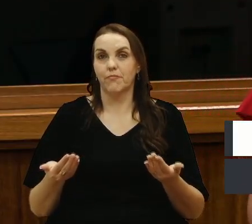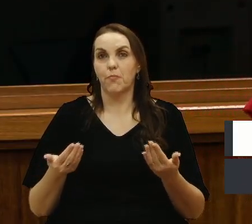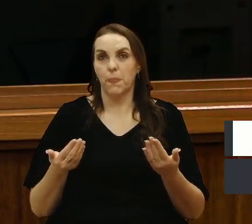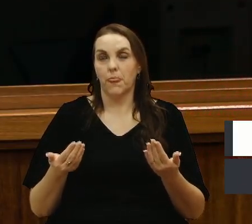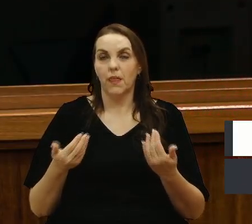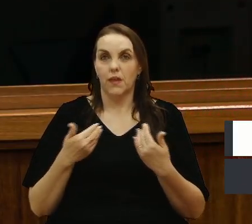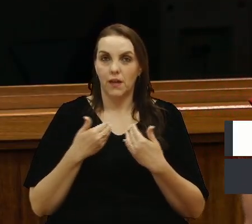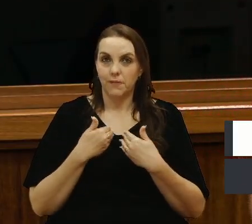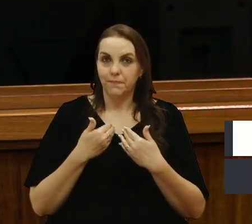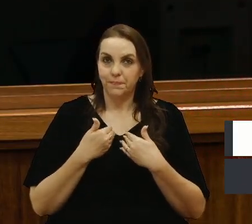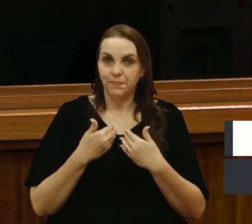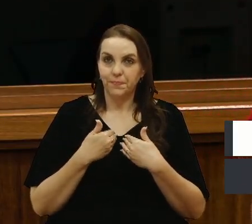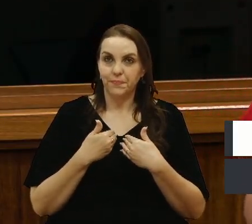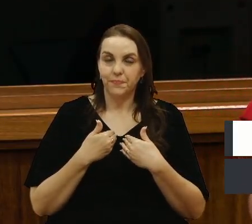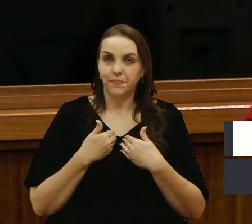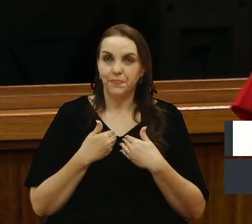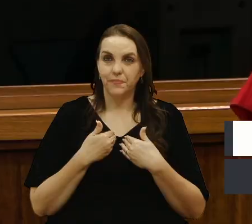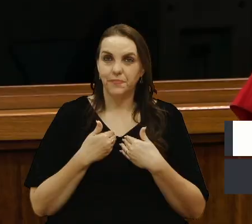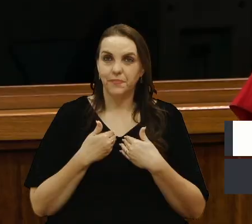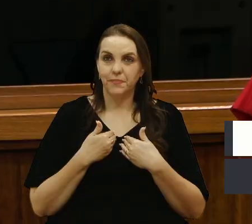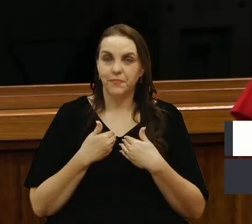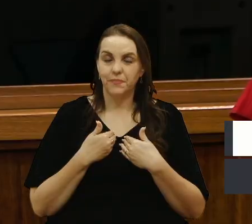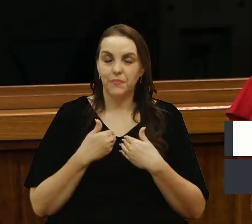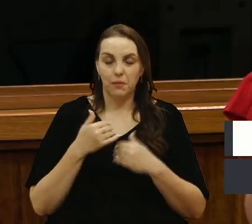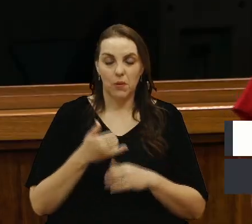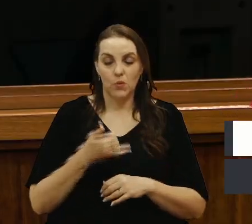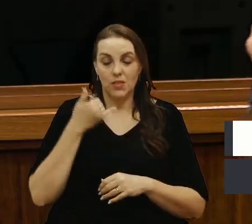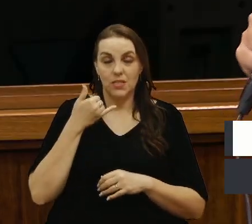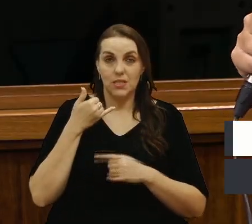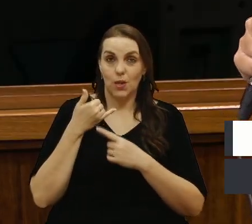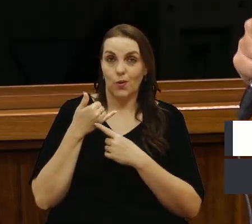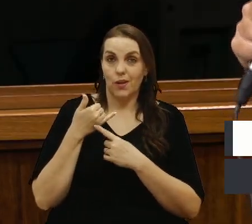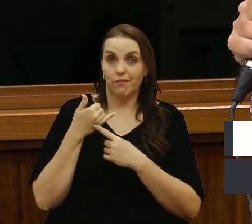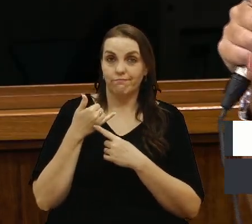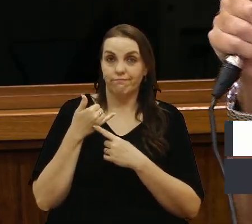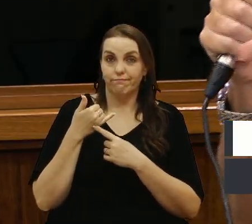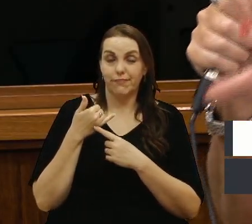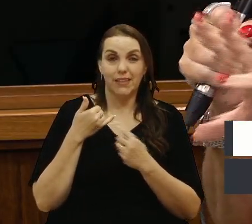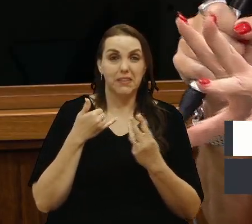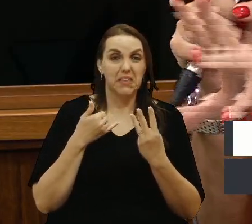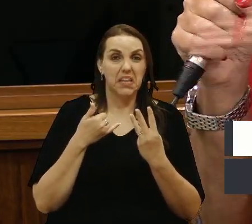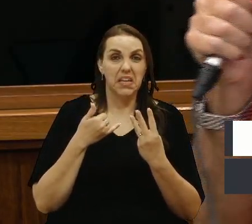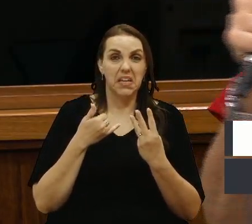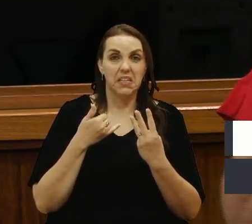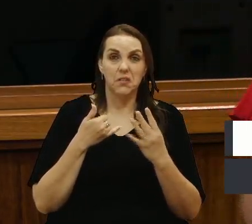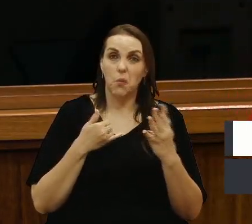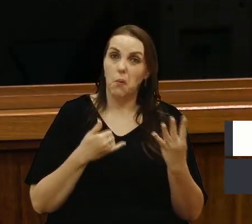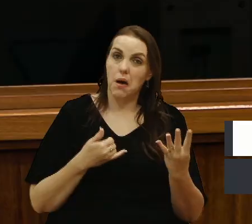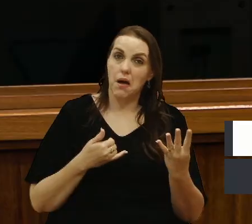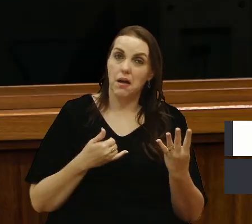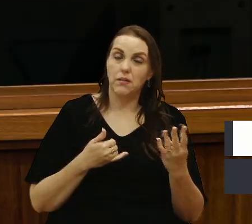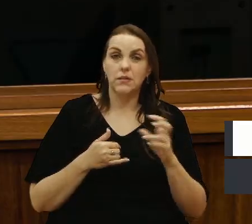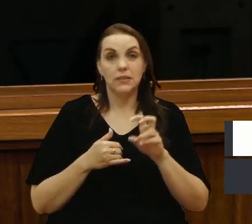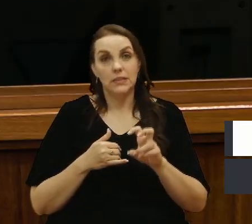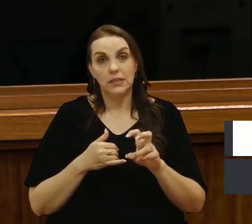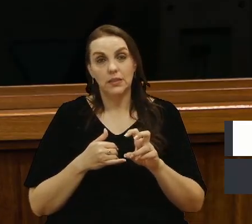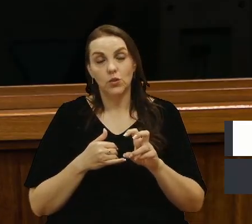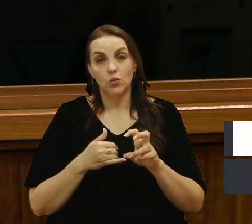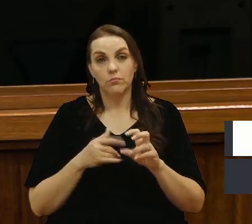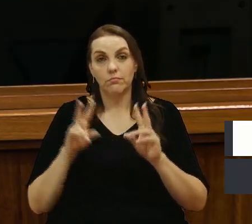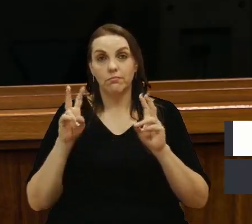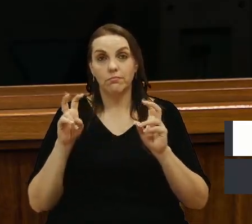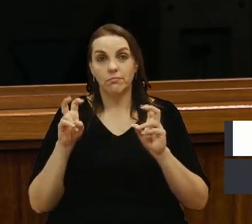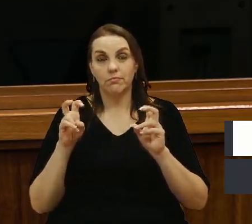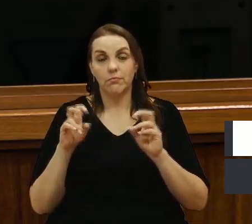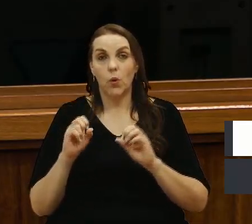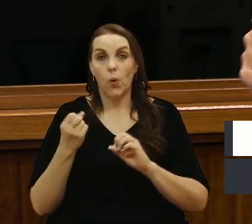recebi muito, cada vez que eu pego meu celular, 3, 4, 5 questões, ou